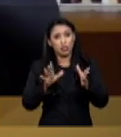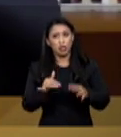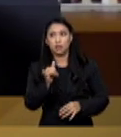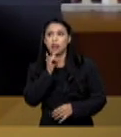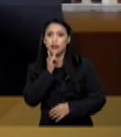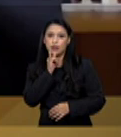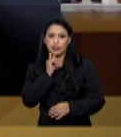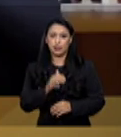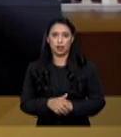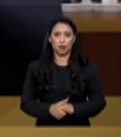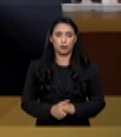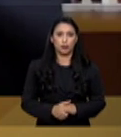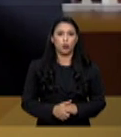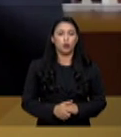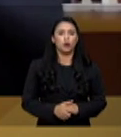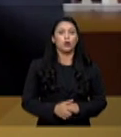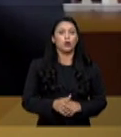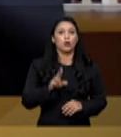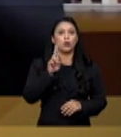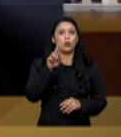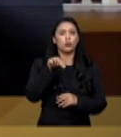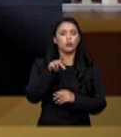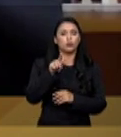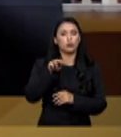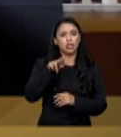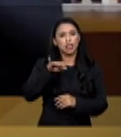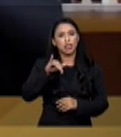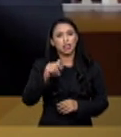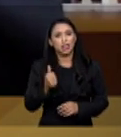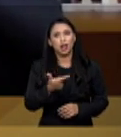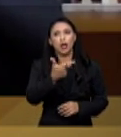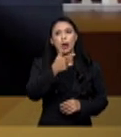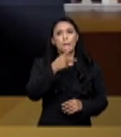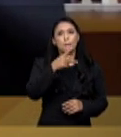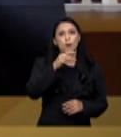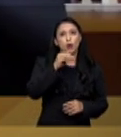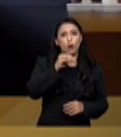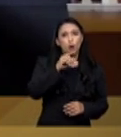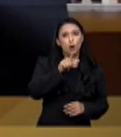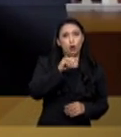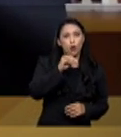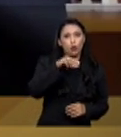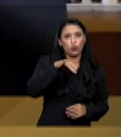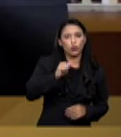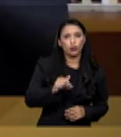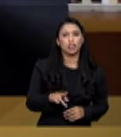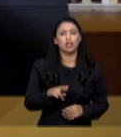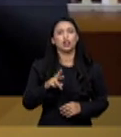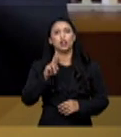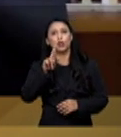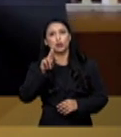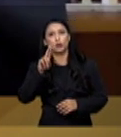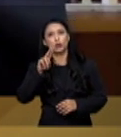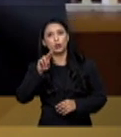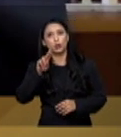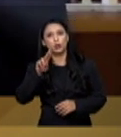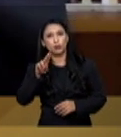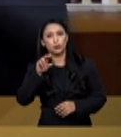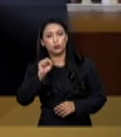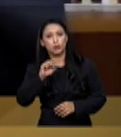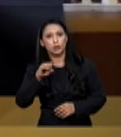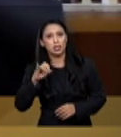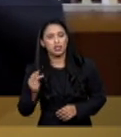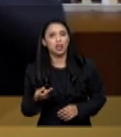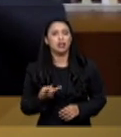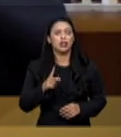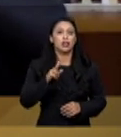conhecidos são Hungria, Polônia, Turquia, Rússia, Geórgia,